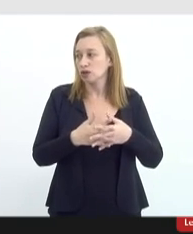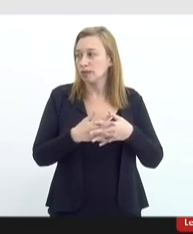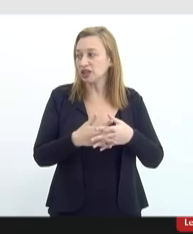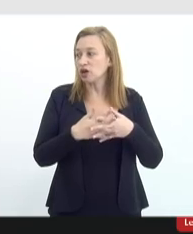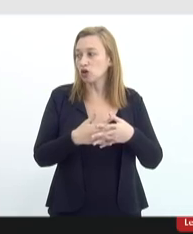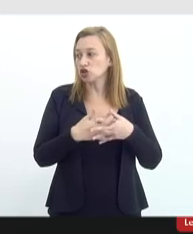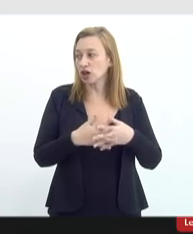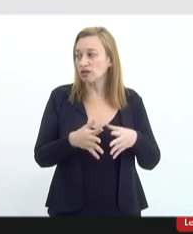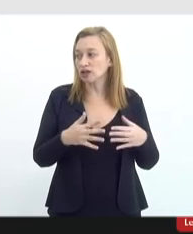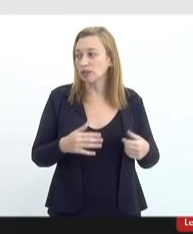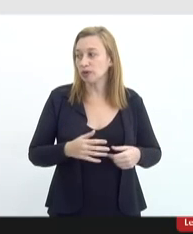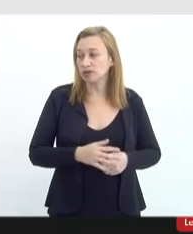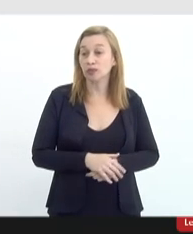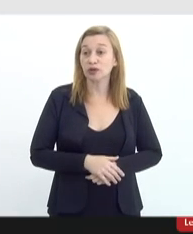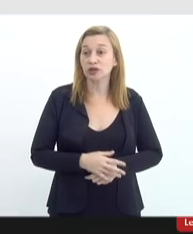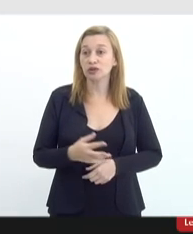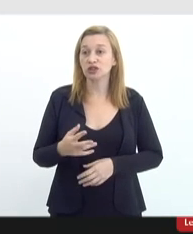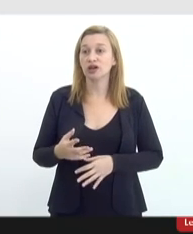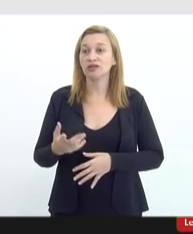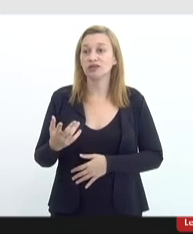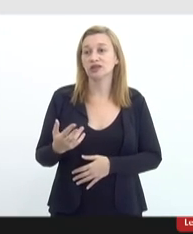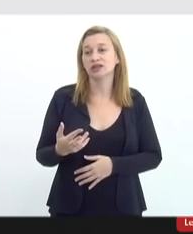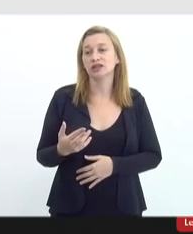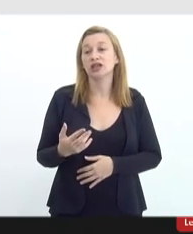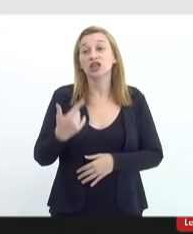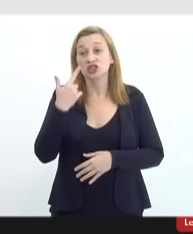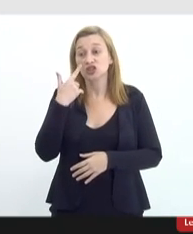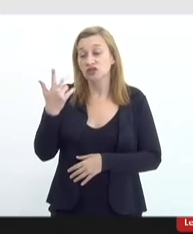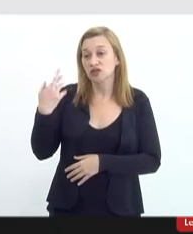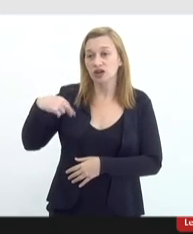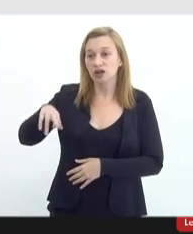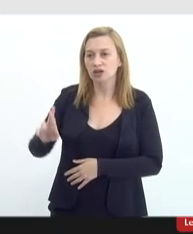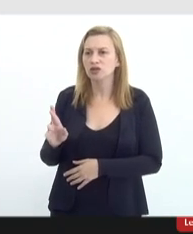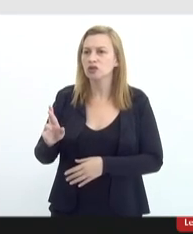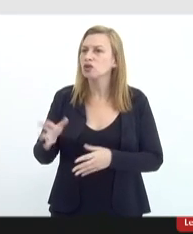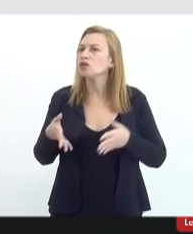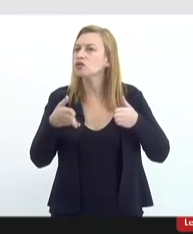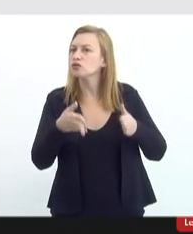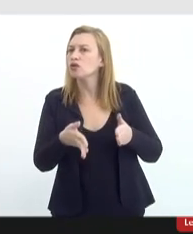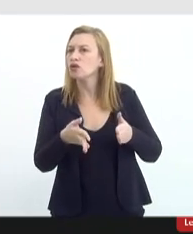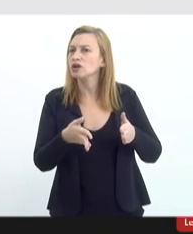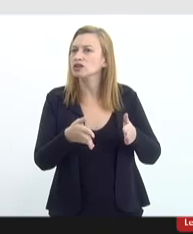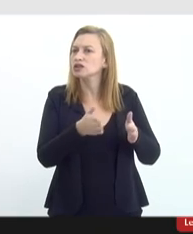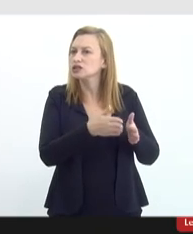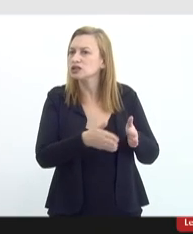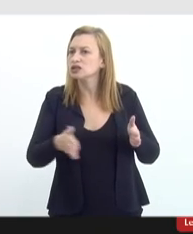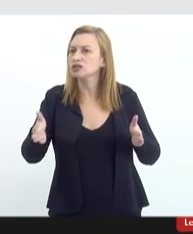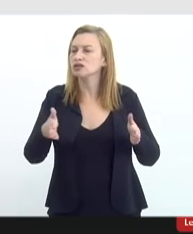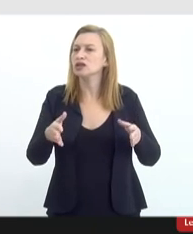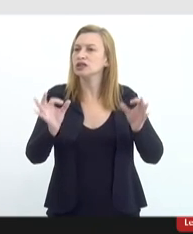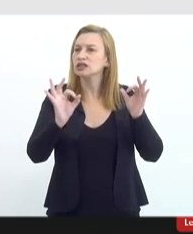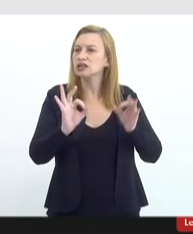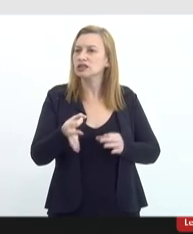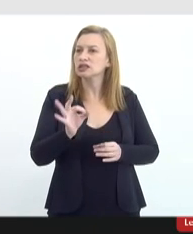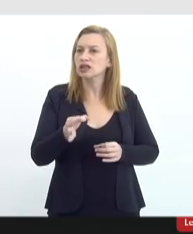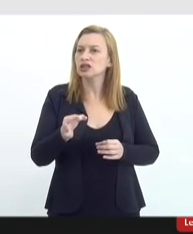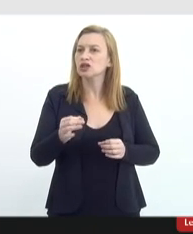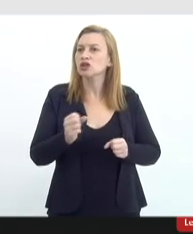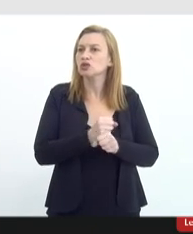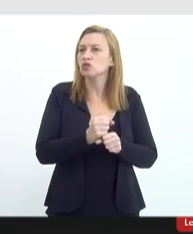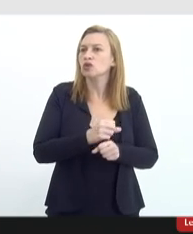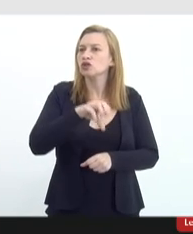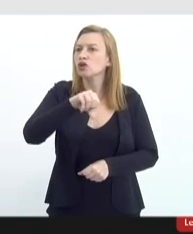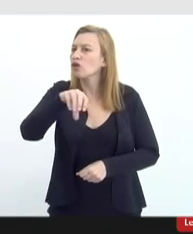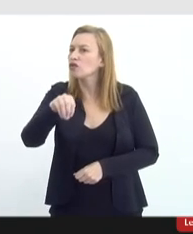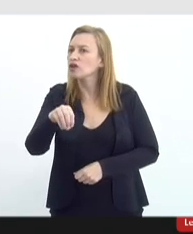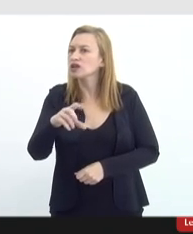dessa intolerância religiosa, acho que a gente tem um acento aí que vai para uma territorialidade específica. E aí, na década de 90, a